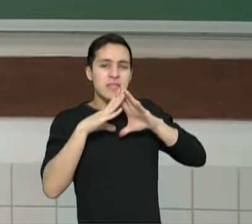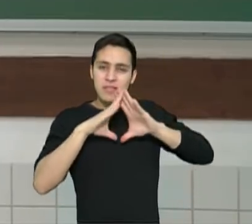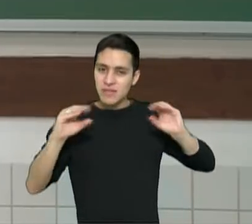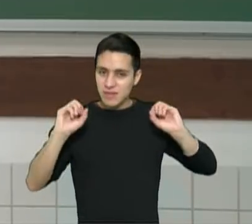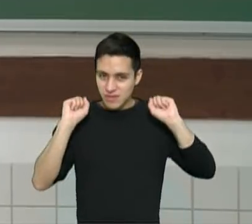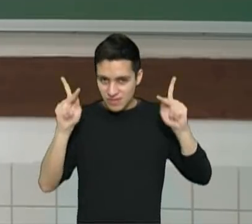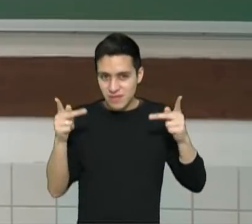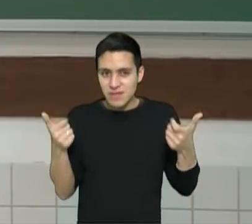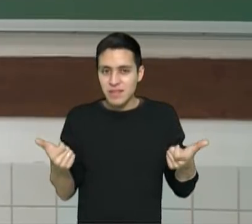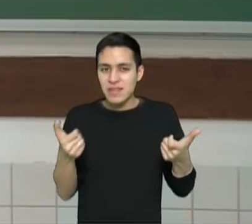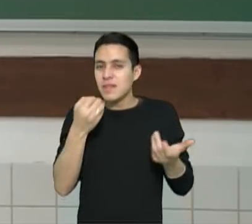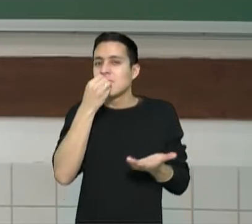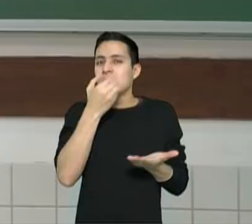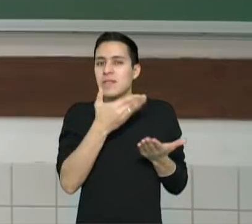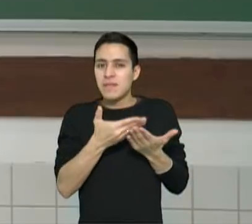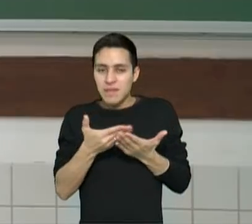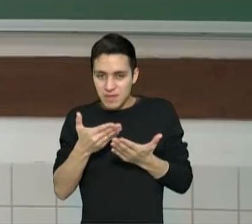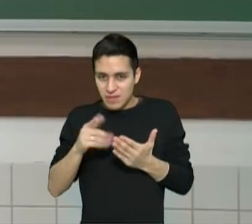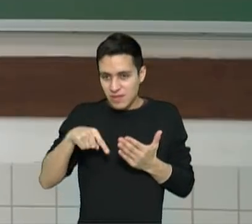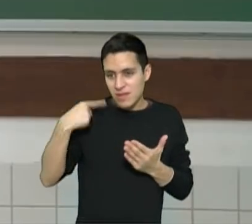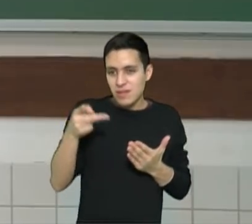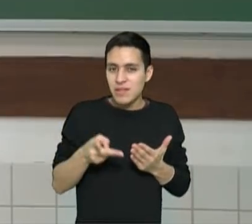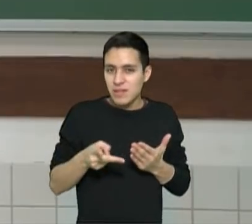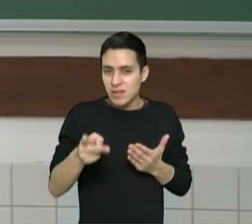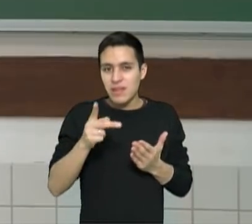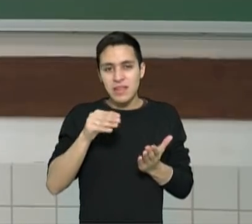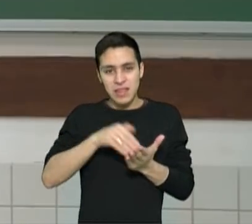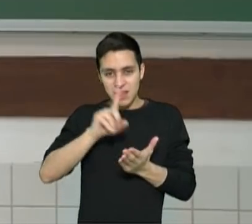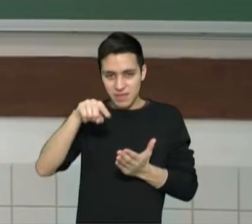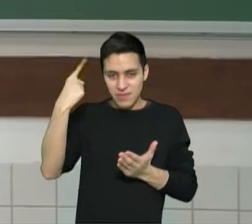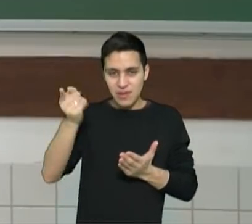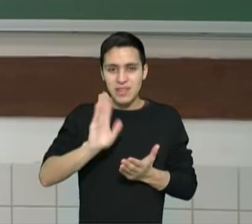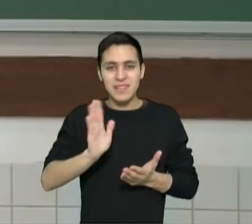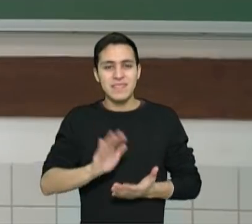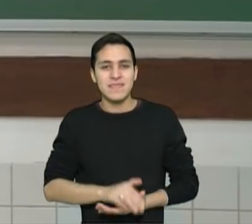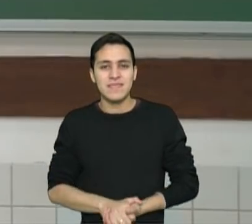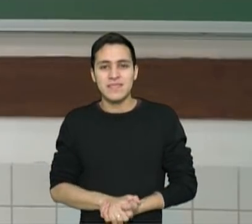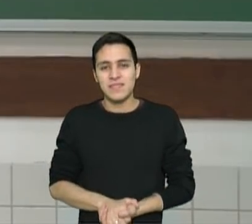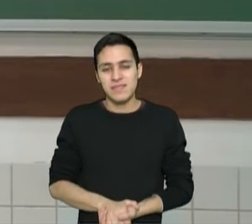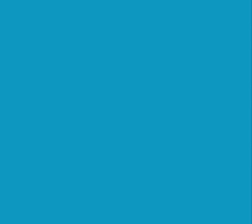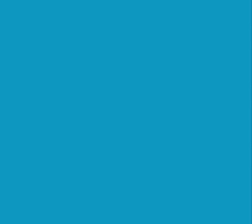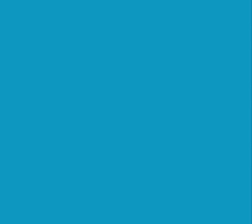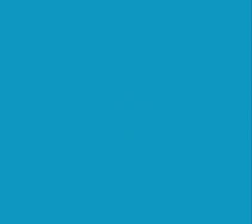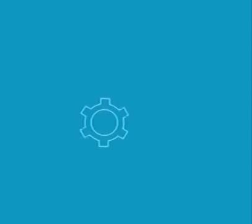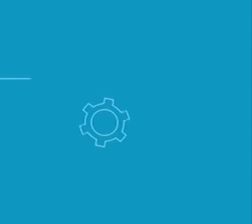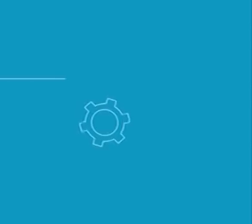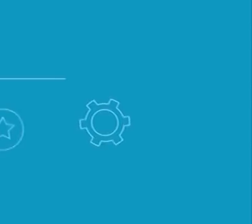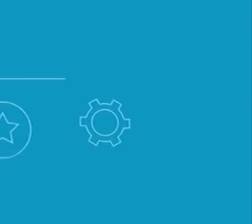bom? E boa aula, continuem aí e até a próxima. Beijo!